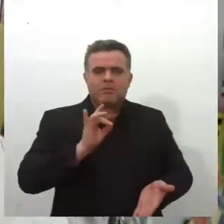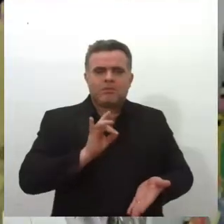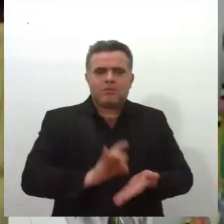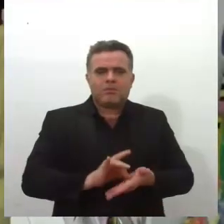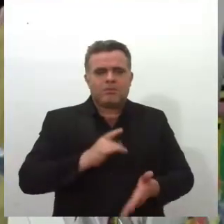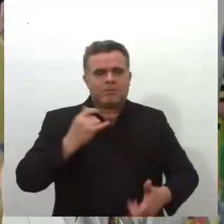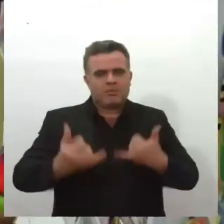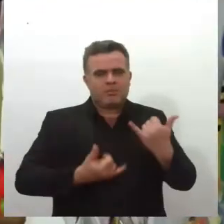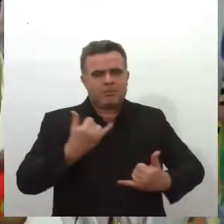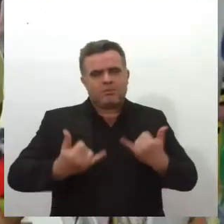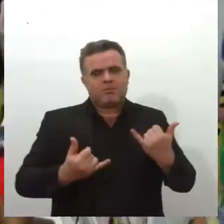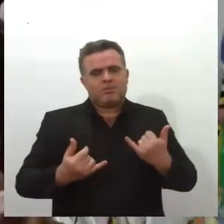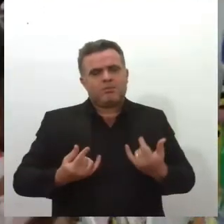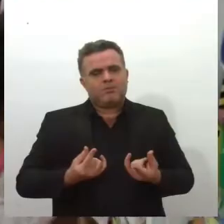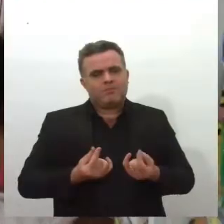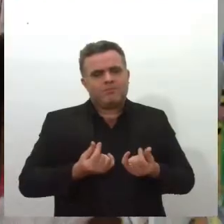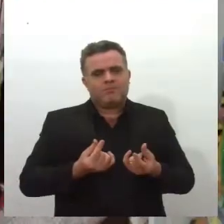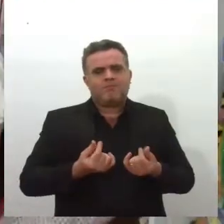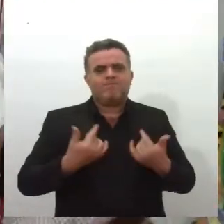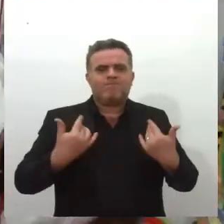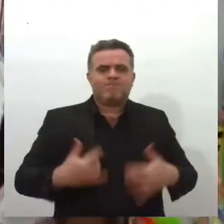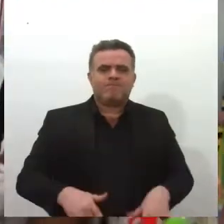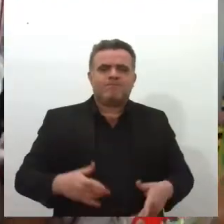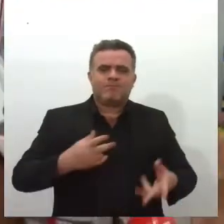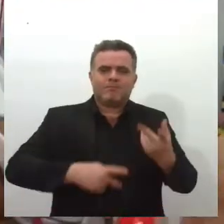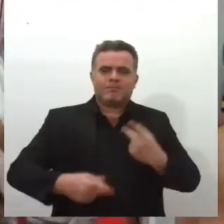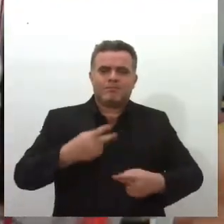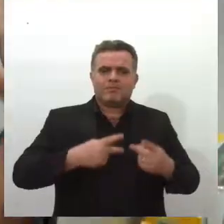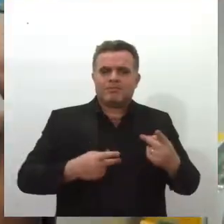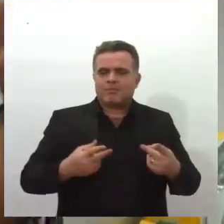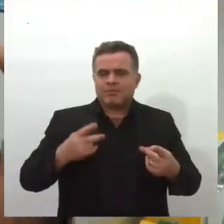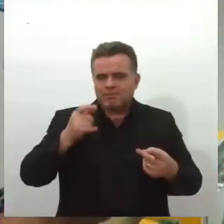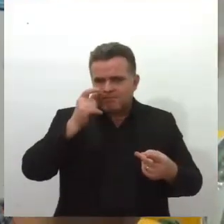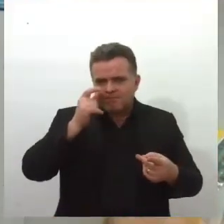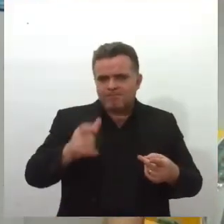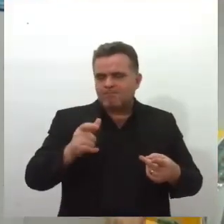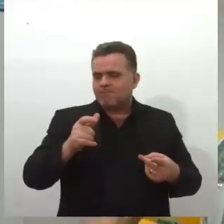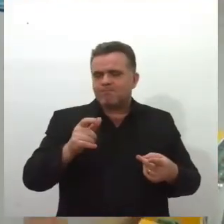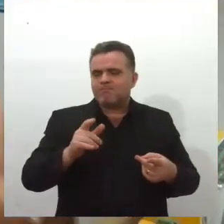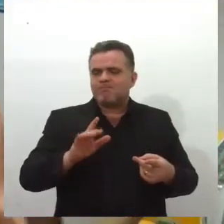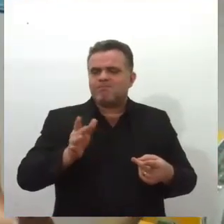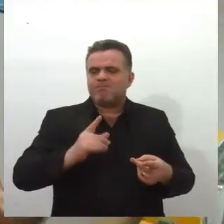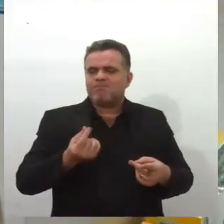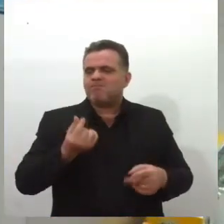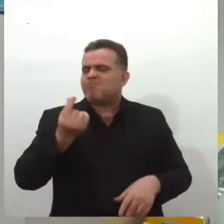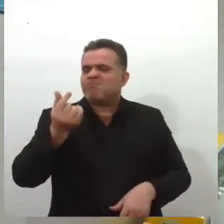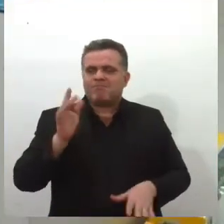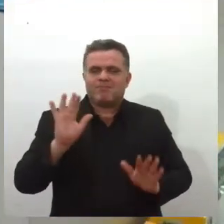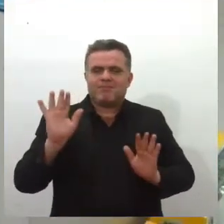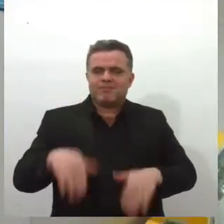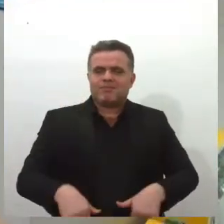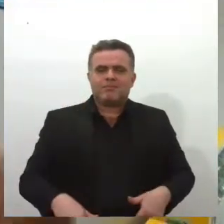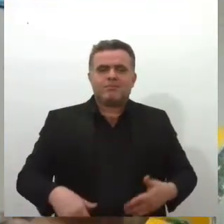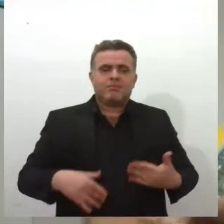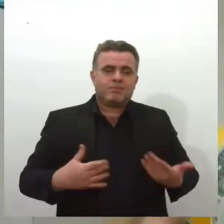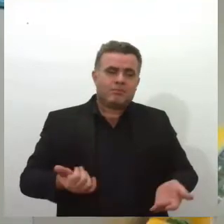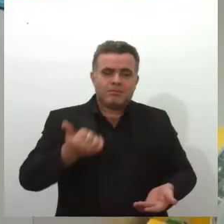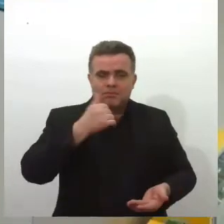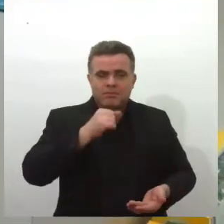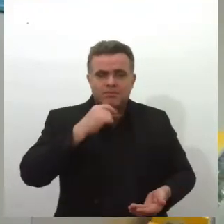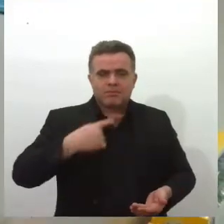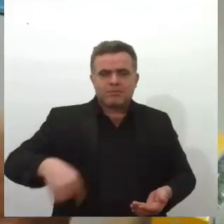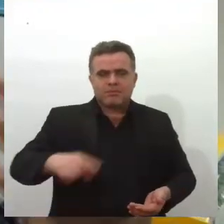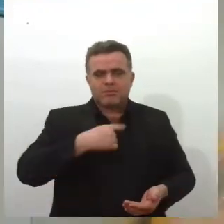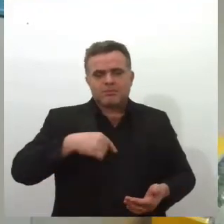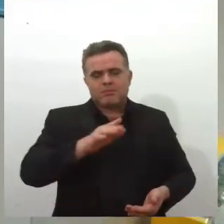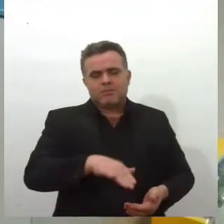dia, o valor do presente é o que menos importa. É uma coisa única, sabe? Porque eu acho que assim, enquanto nós somos